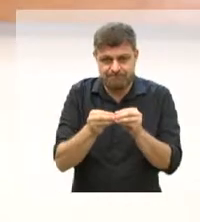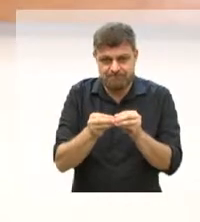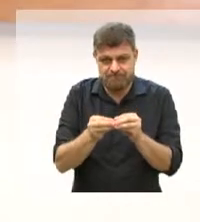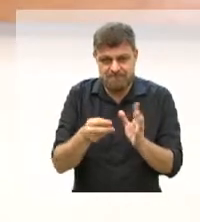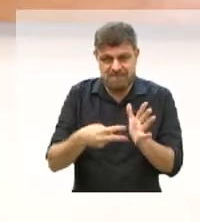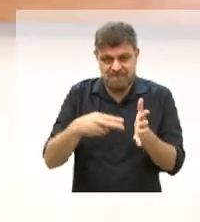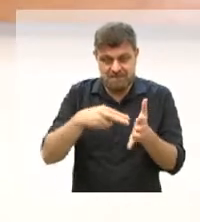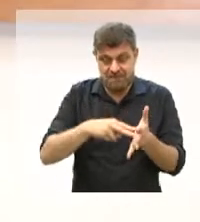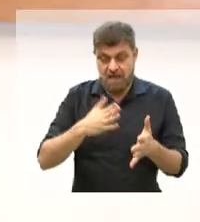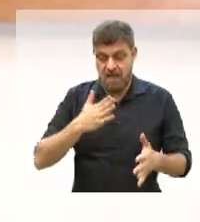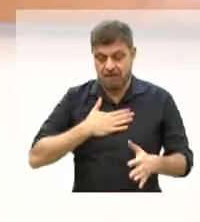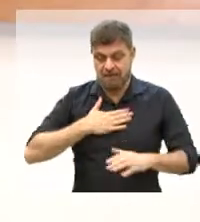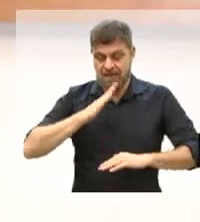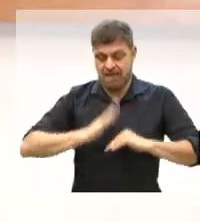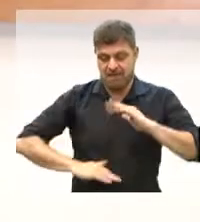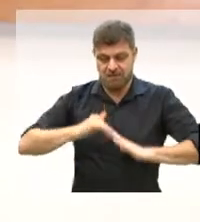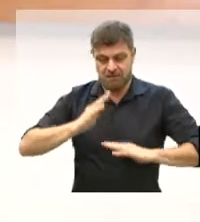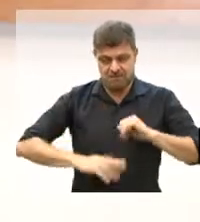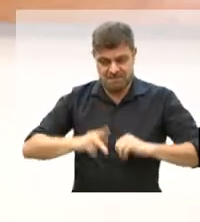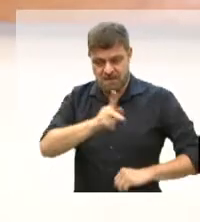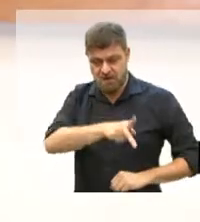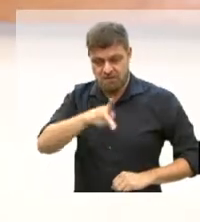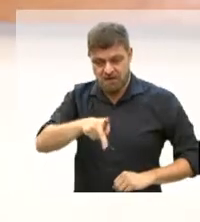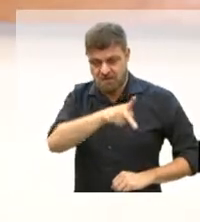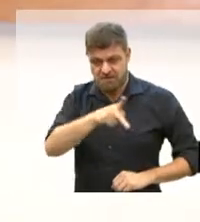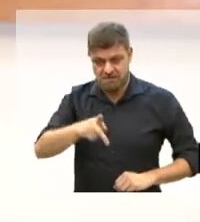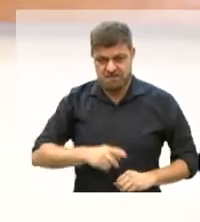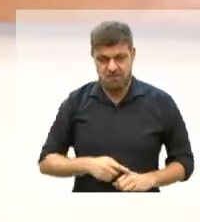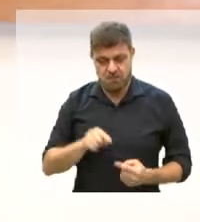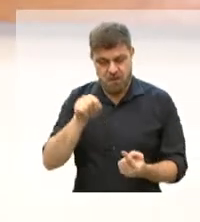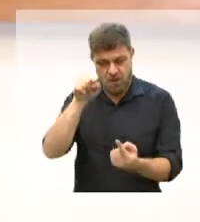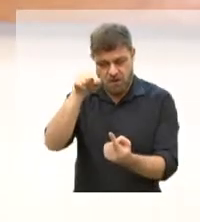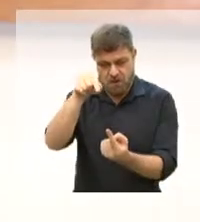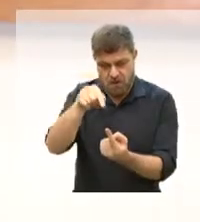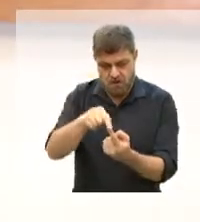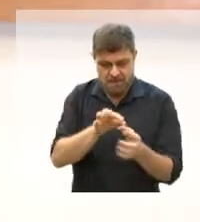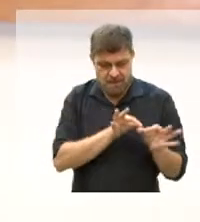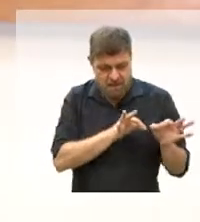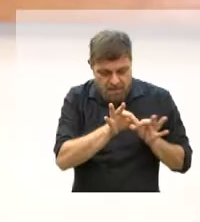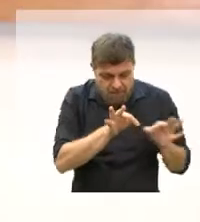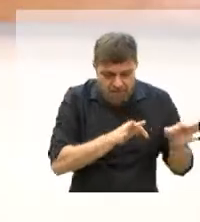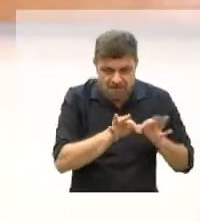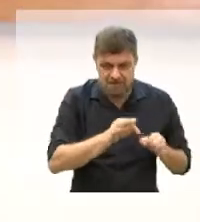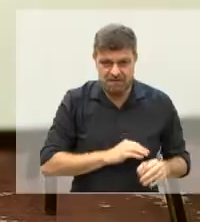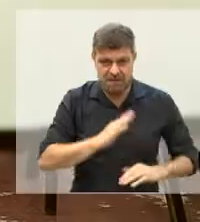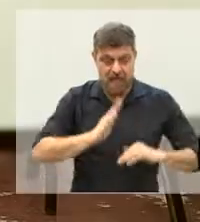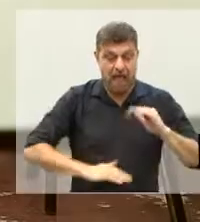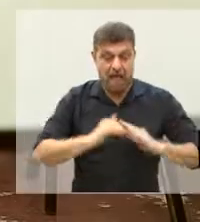campo profissional, né, da atuação do professor, que tem a ver com essa coisa da organização da ação